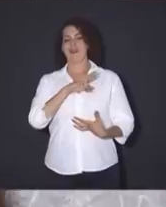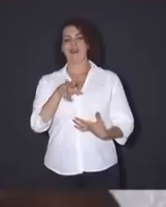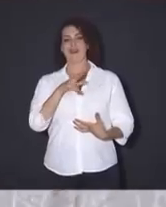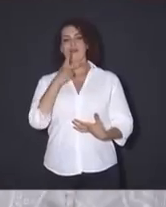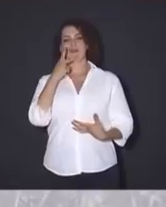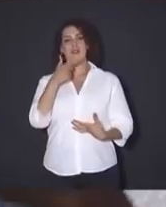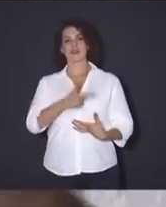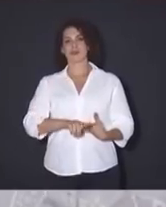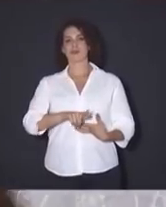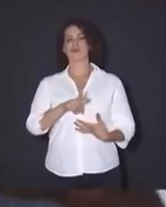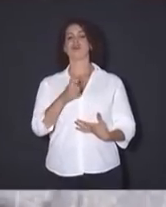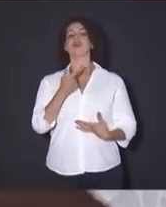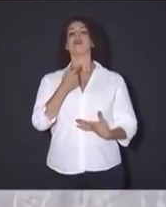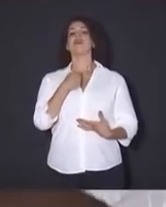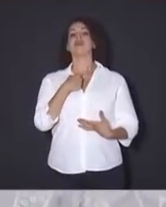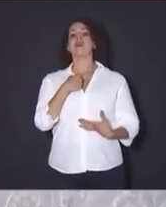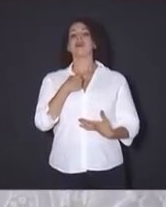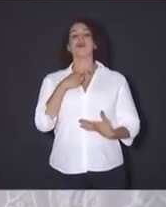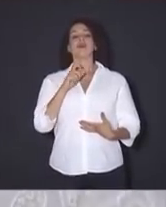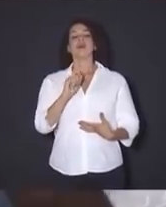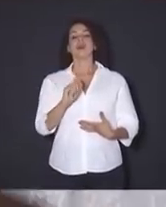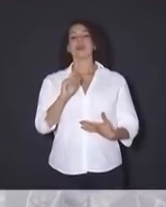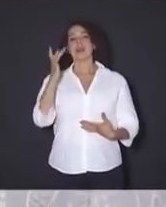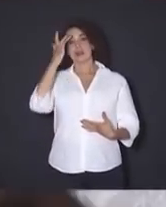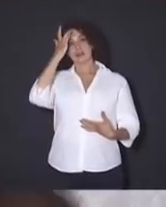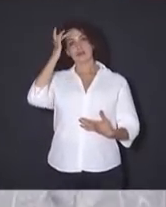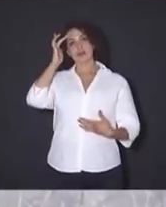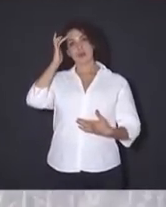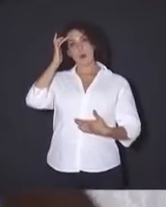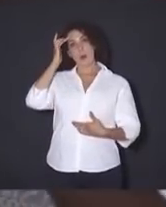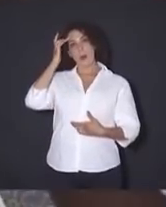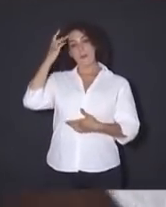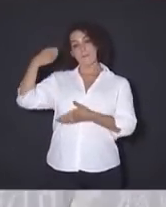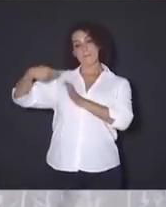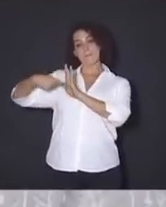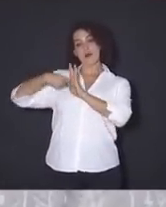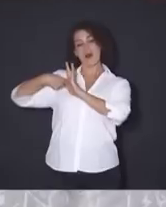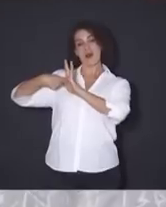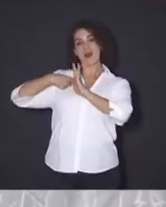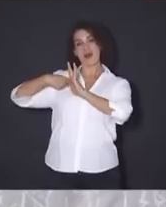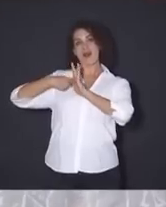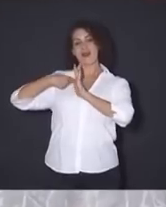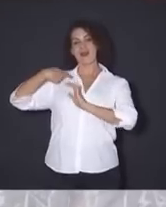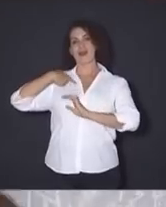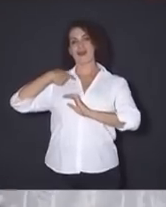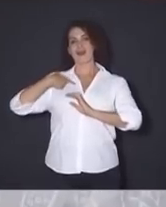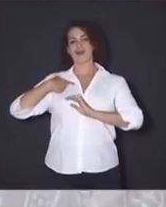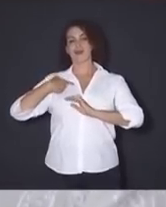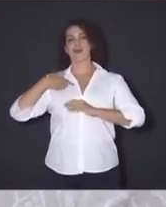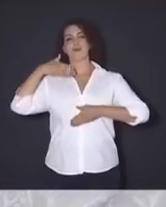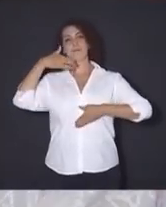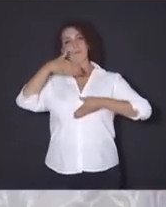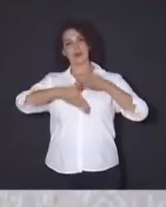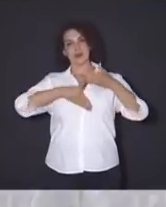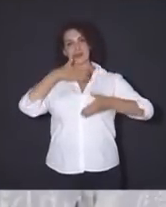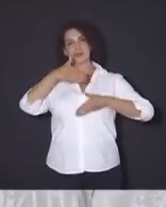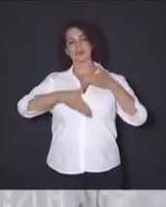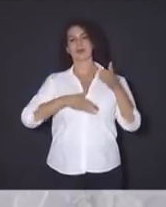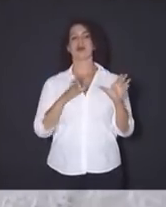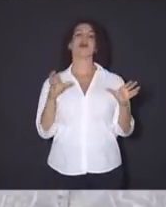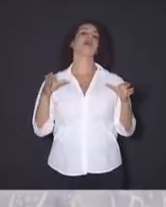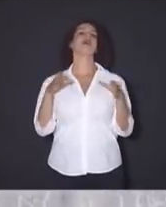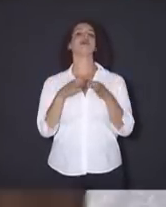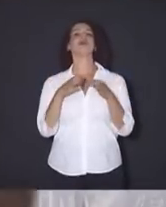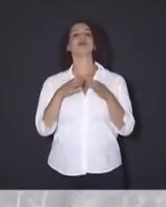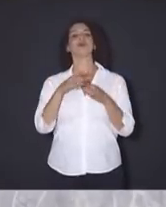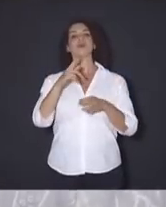fui um daqueles que foi convencido a participar eu diria da vida partidária porque eu sempre